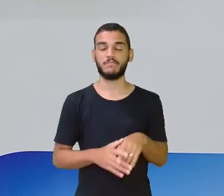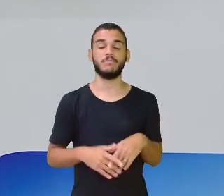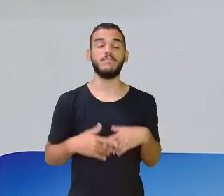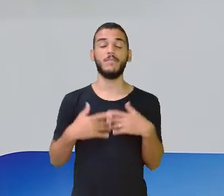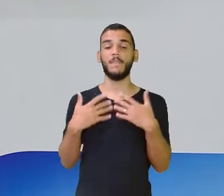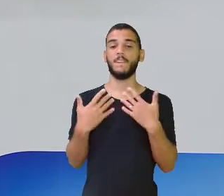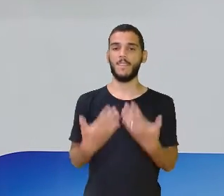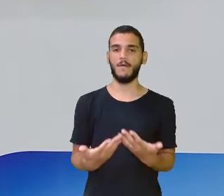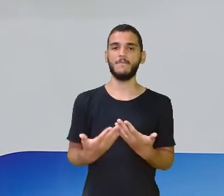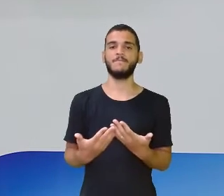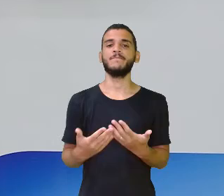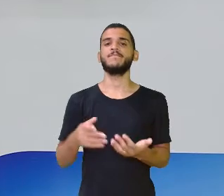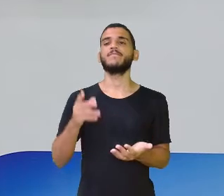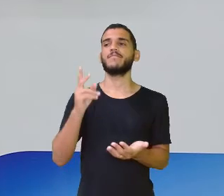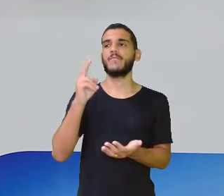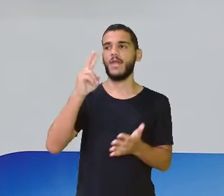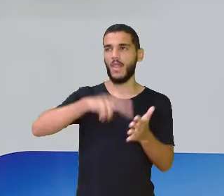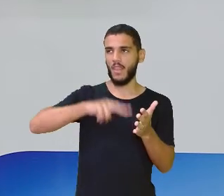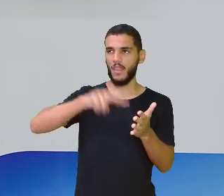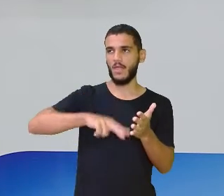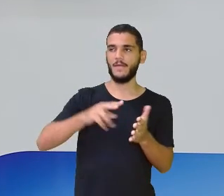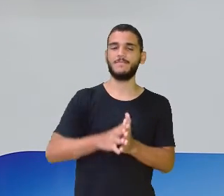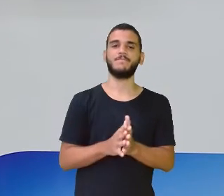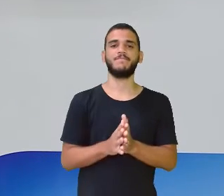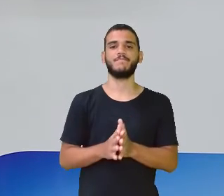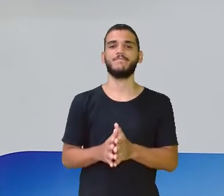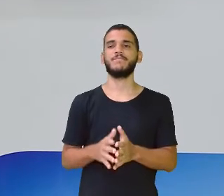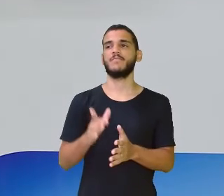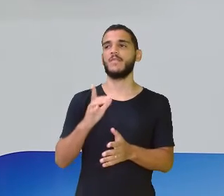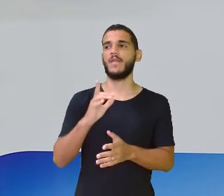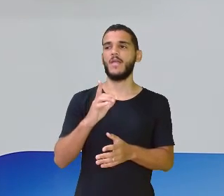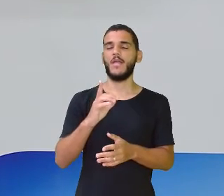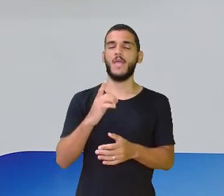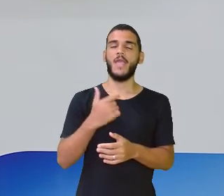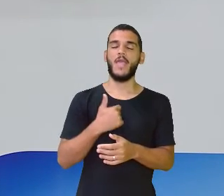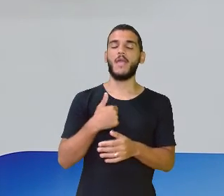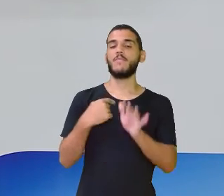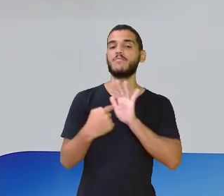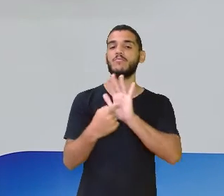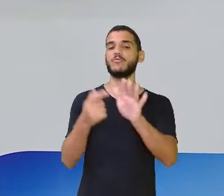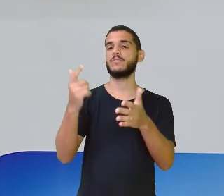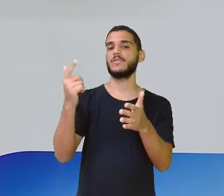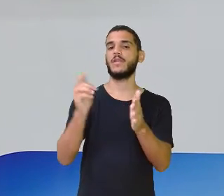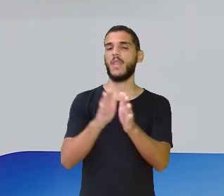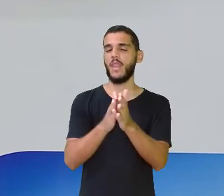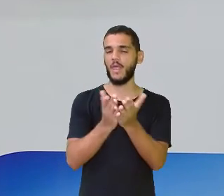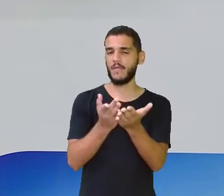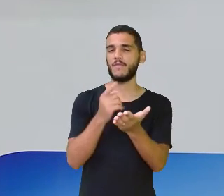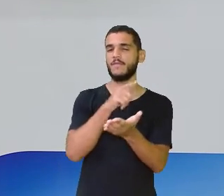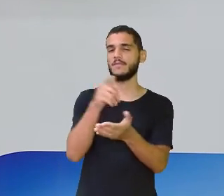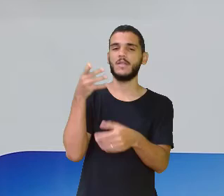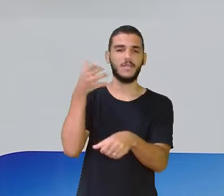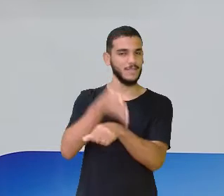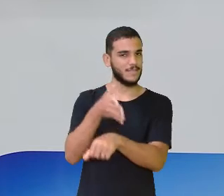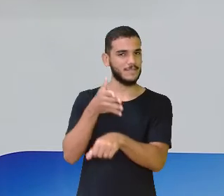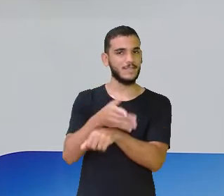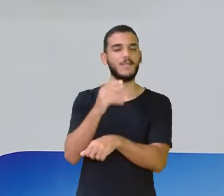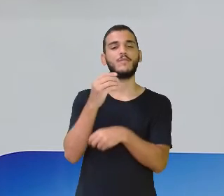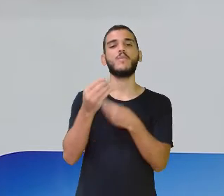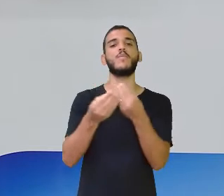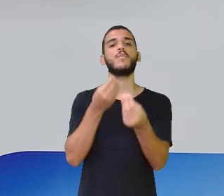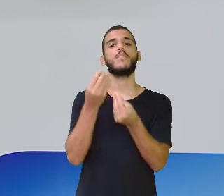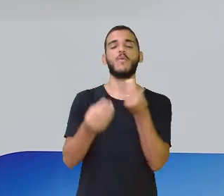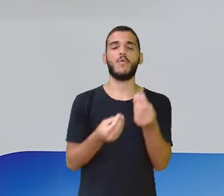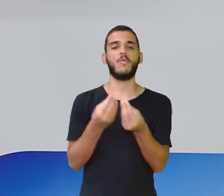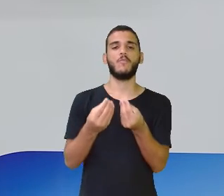pouquinho. Isso mesmo. Olha, eu estou procurando trazer livros que vocês têm acesso na árvore de